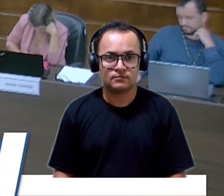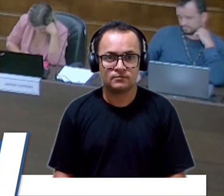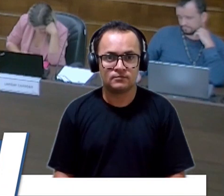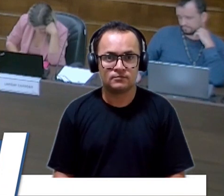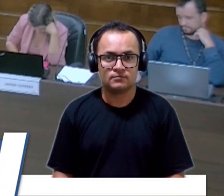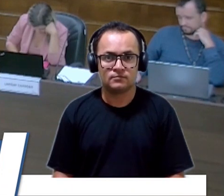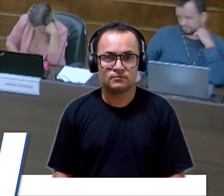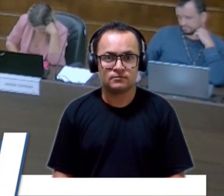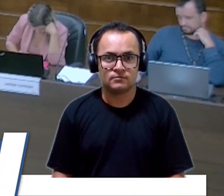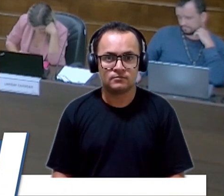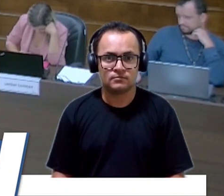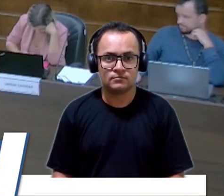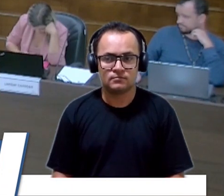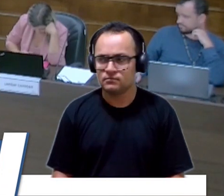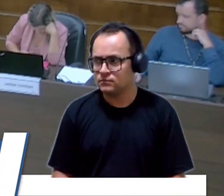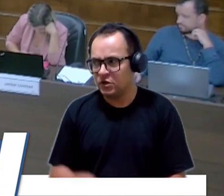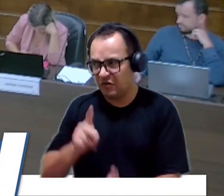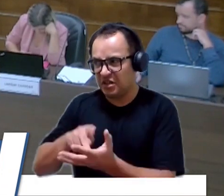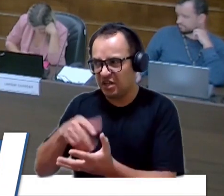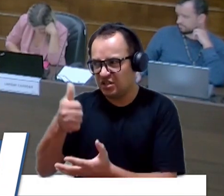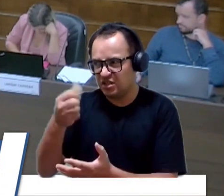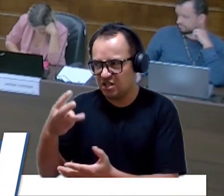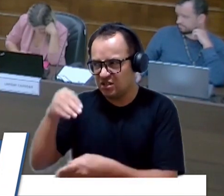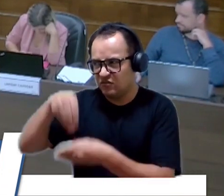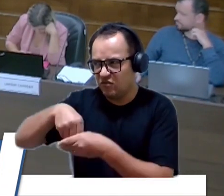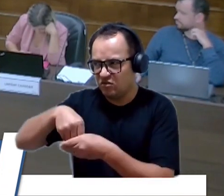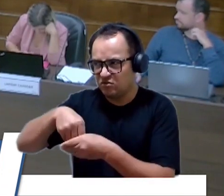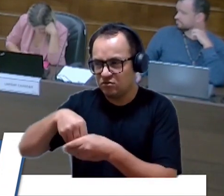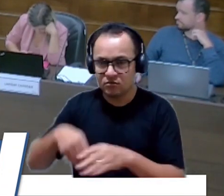Três votos mesmo? Já me deu a palavra, senhor?